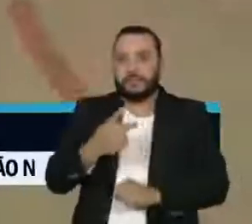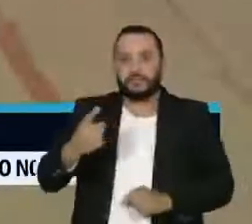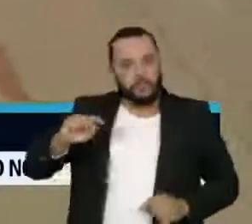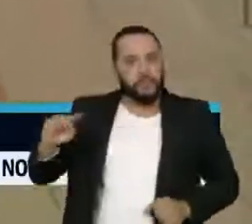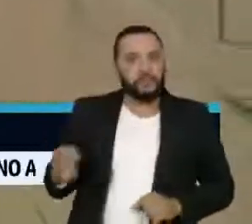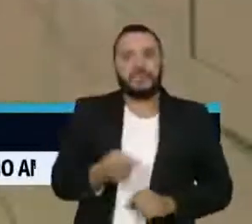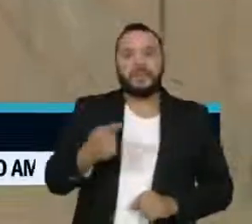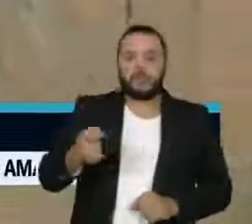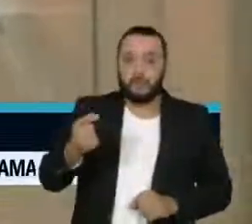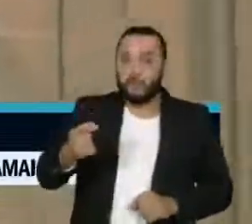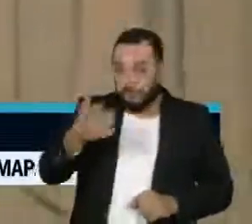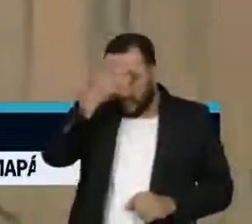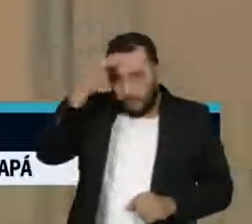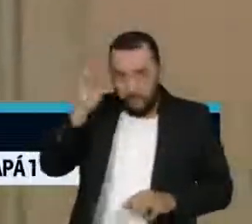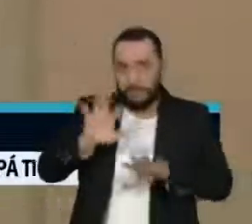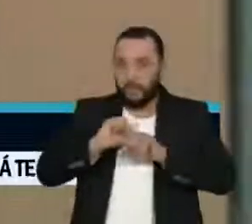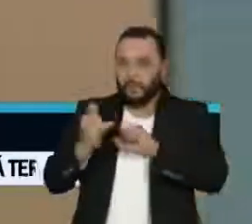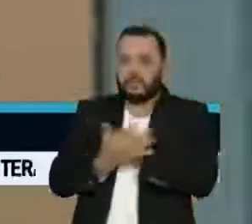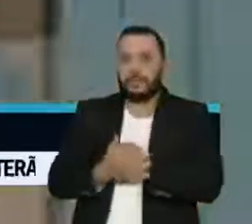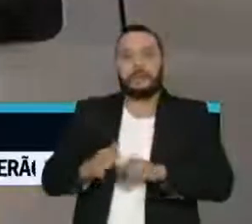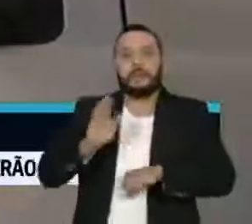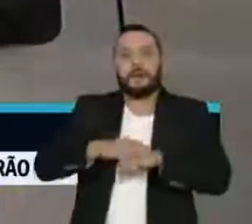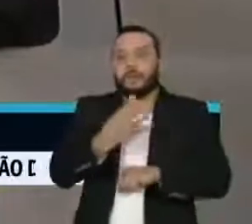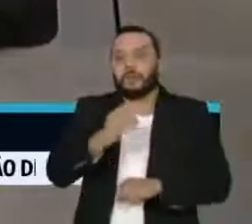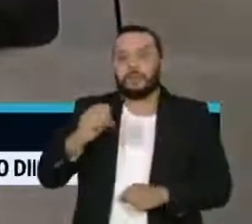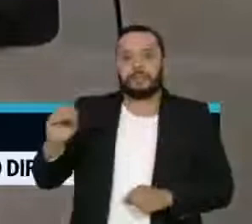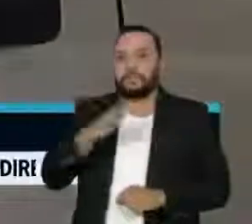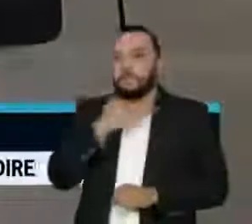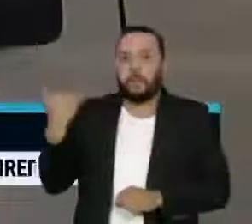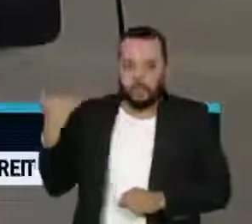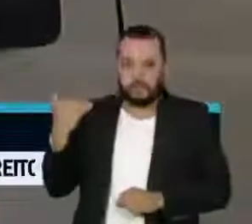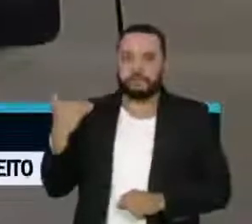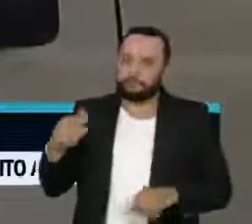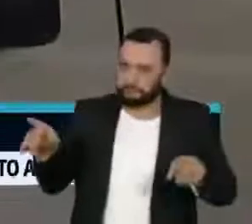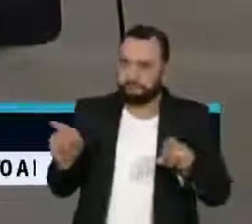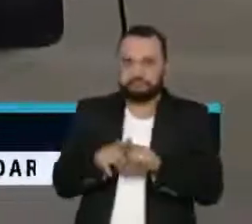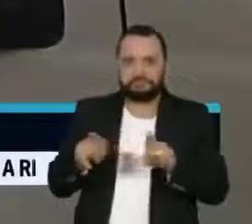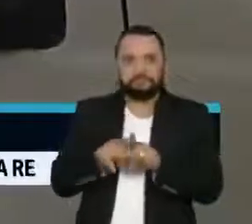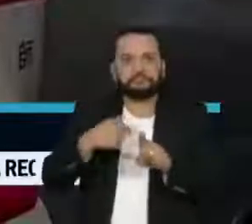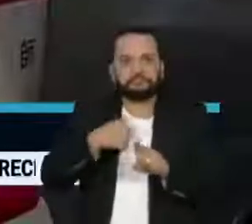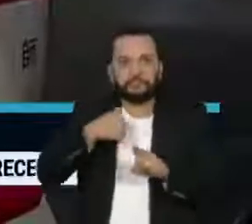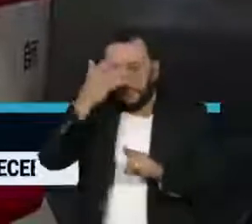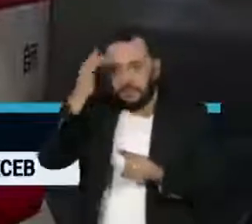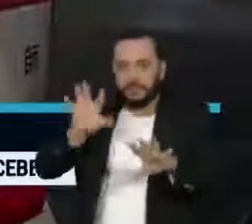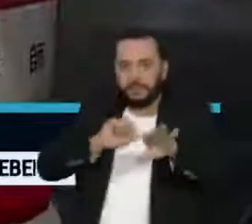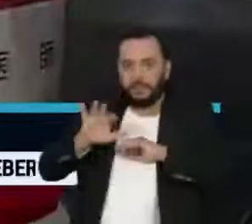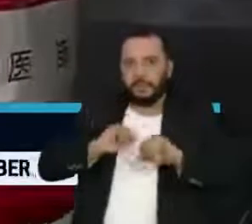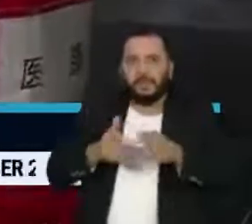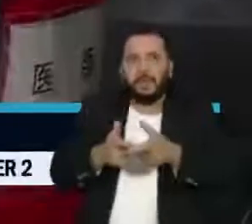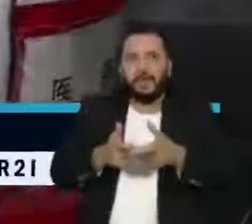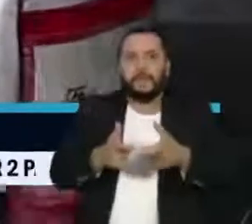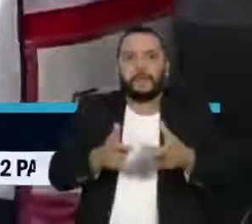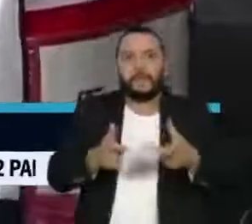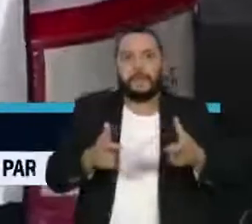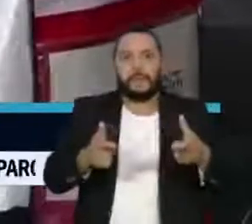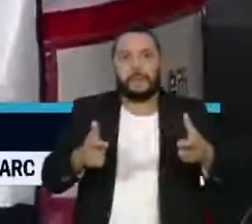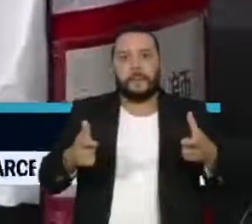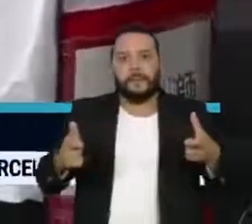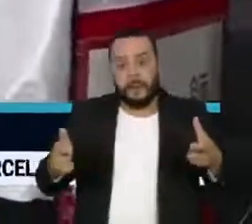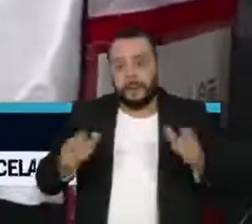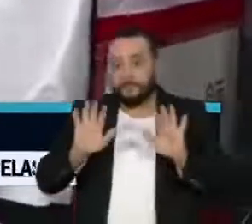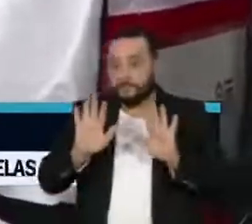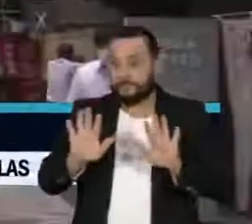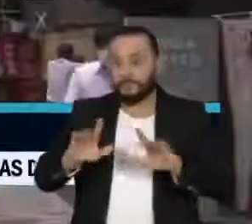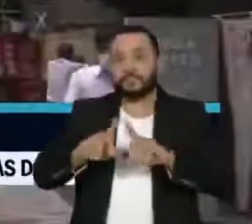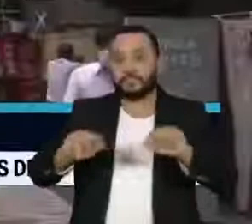registros da doença e mais de 400 mortes. Apesar de uma nova alta no número de casos, até o momento, o Japão